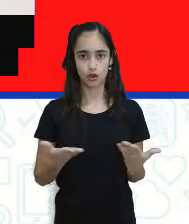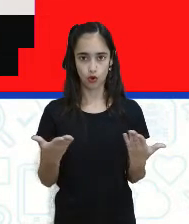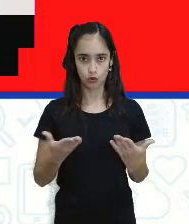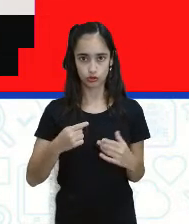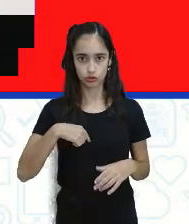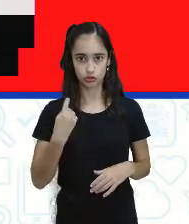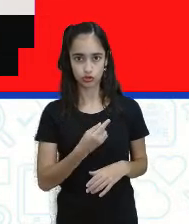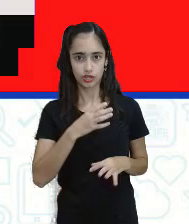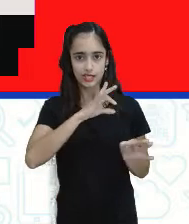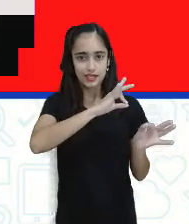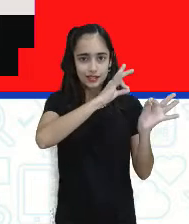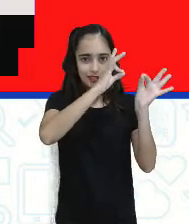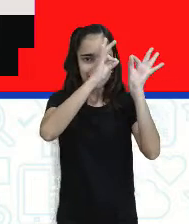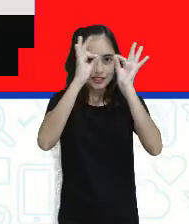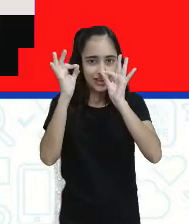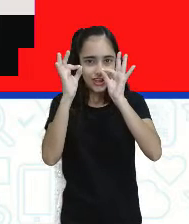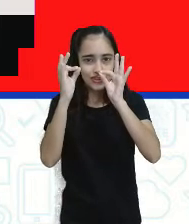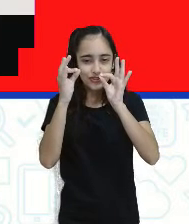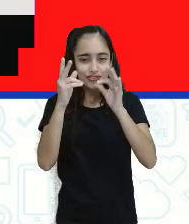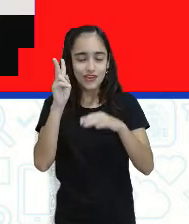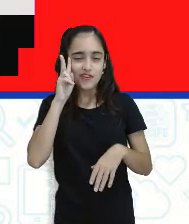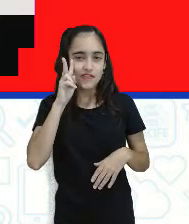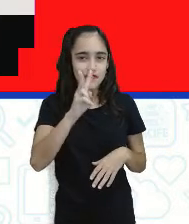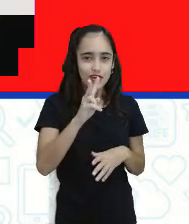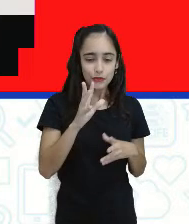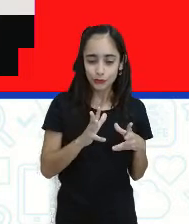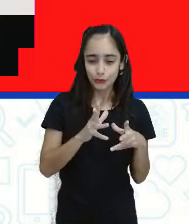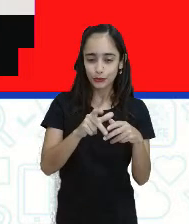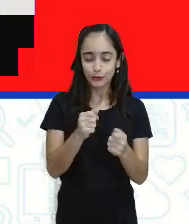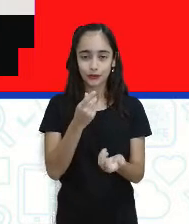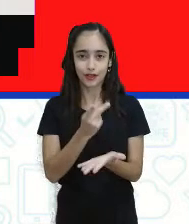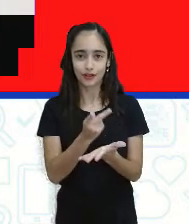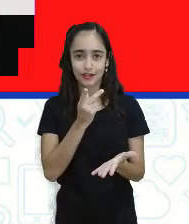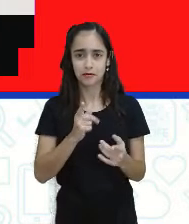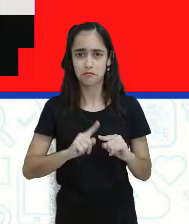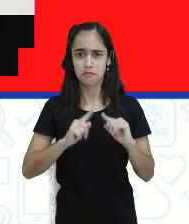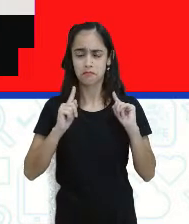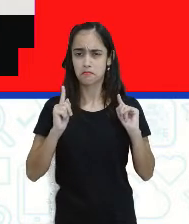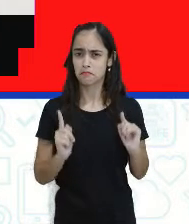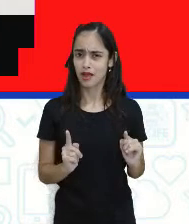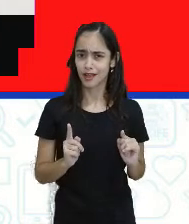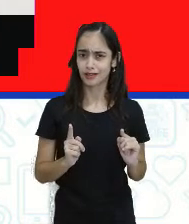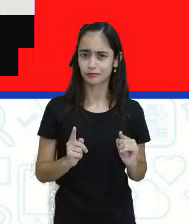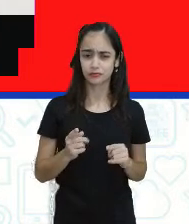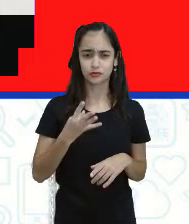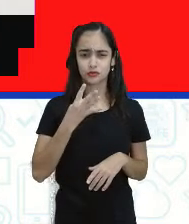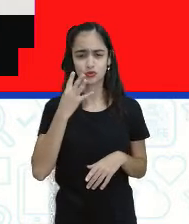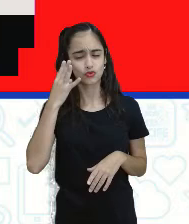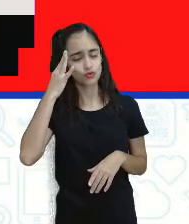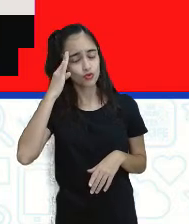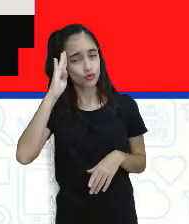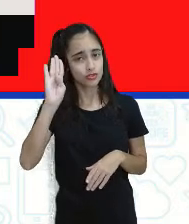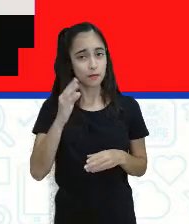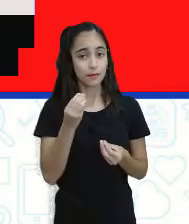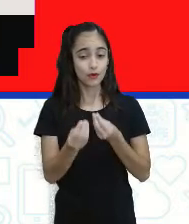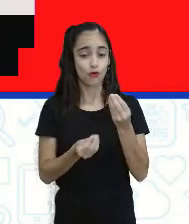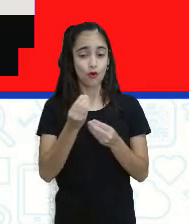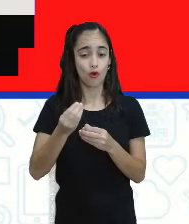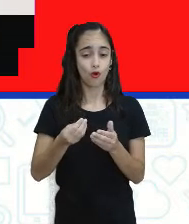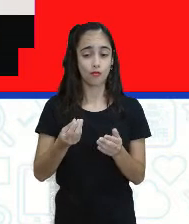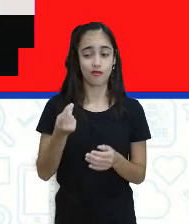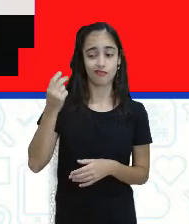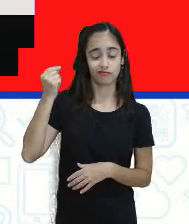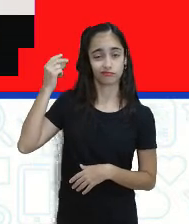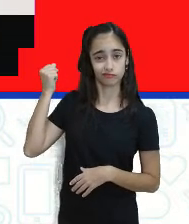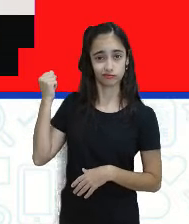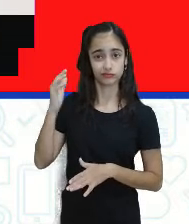tudo bonitinho acontecendo, né? Mas não tem muita noção do que aconteceu. Então, ó, o voleibol ele foi inventado